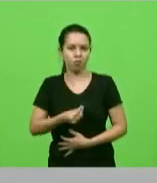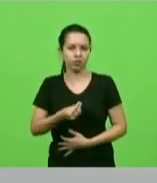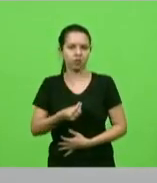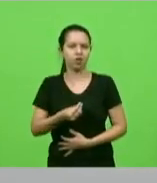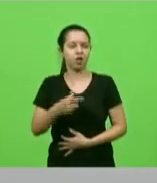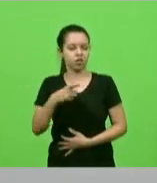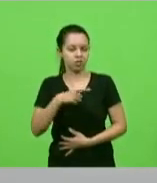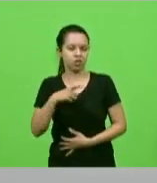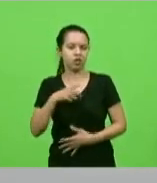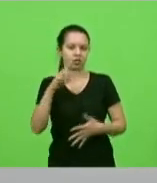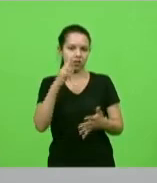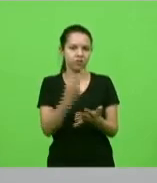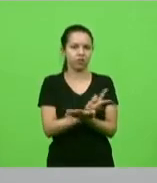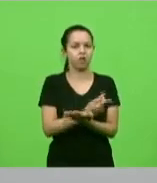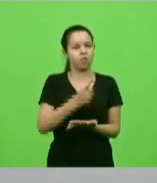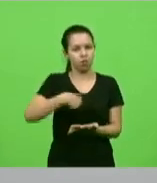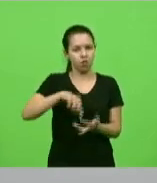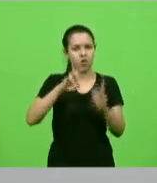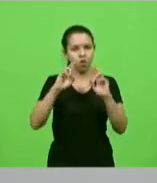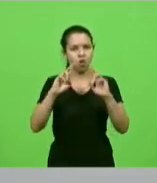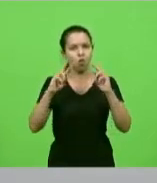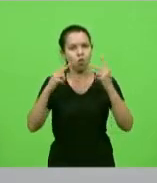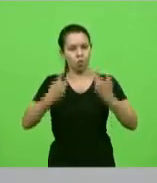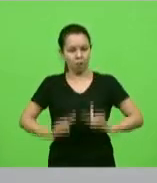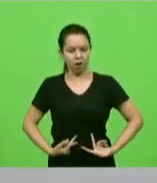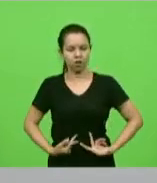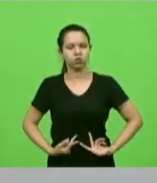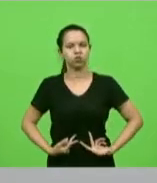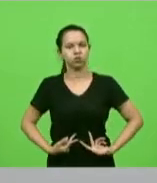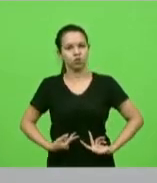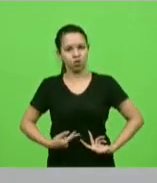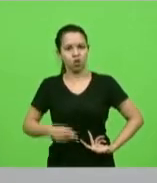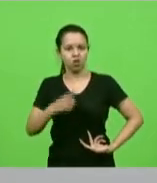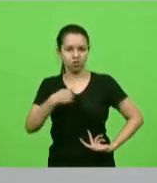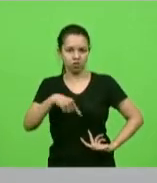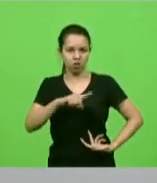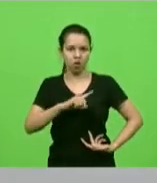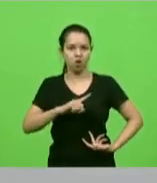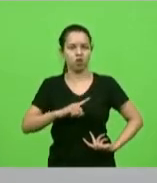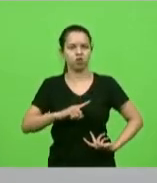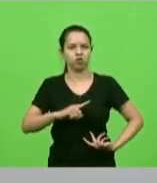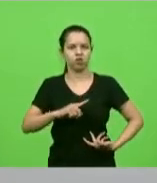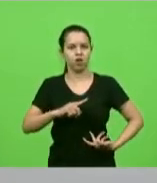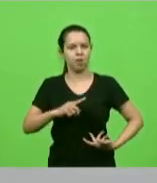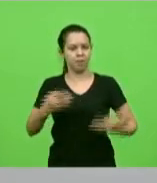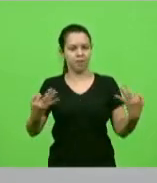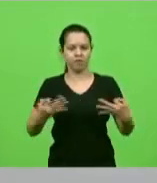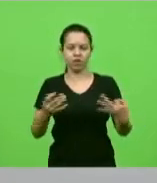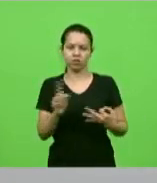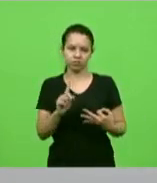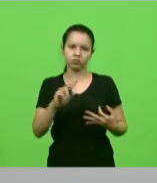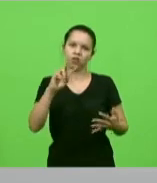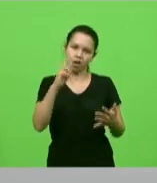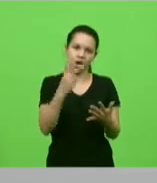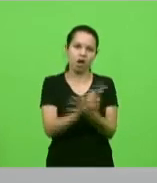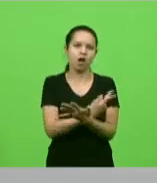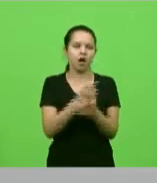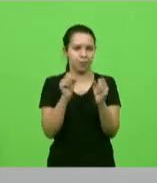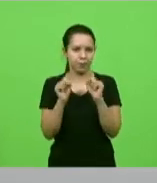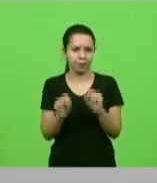seus defeitos, porque humanos nós somos, infalíveis, não somos infalíveis, e, portanto, podemos